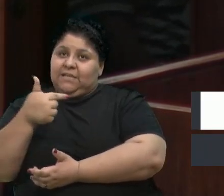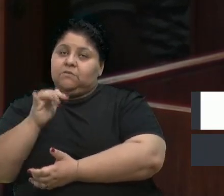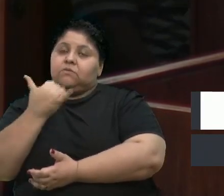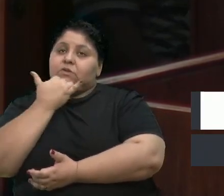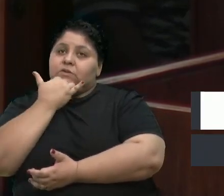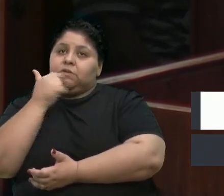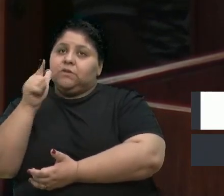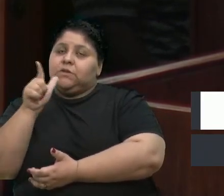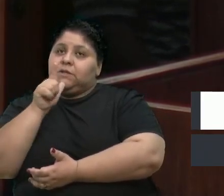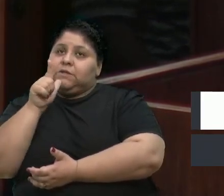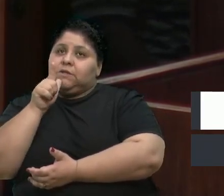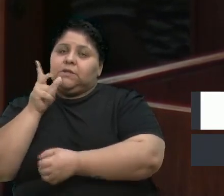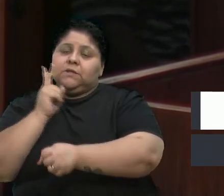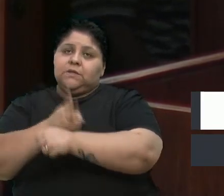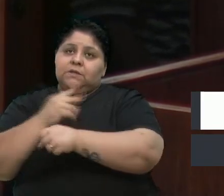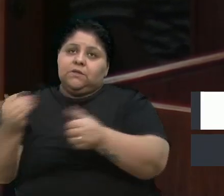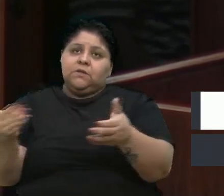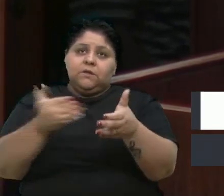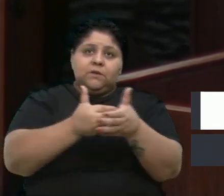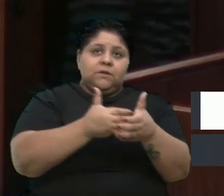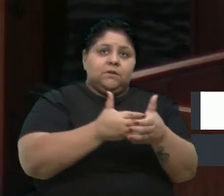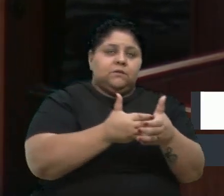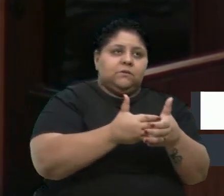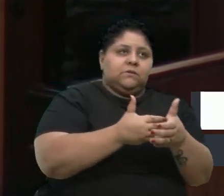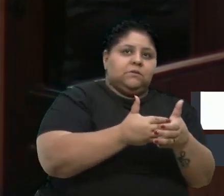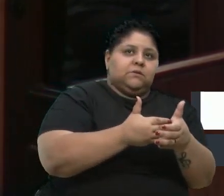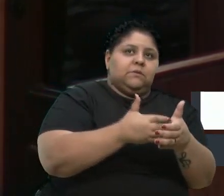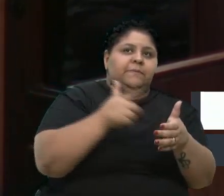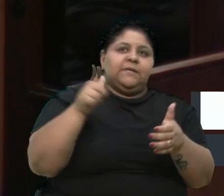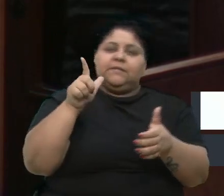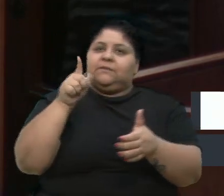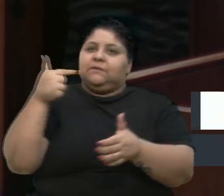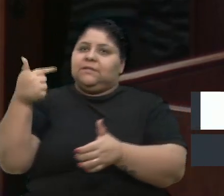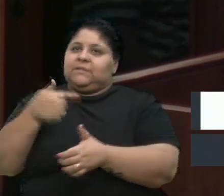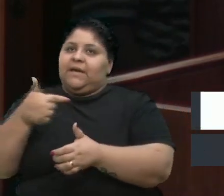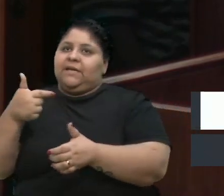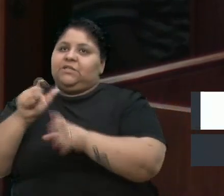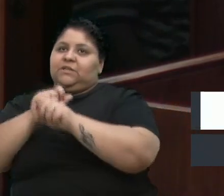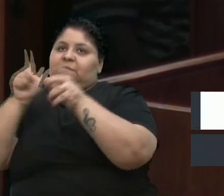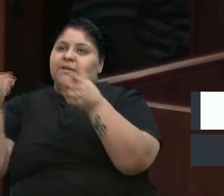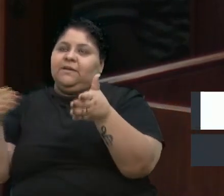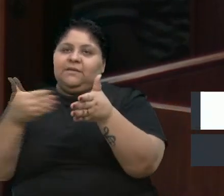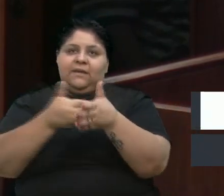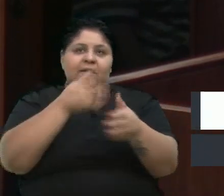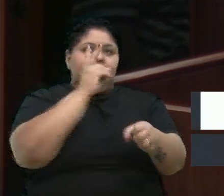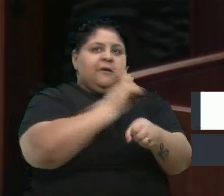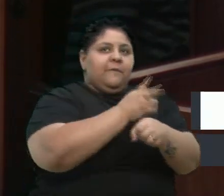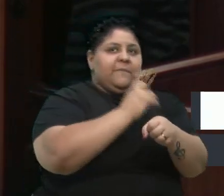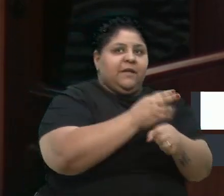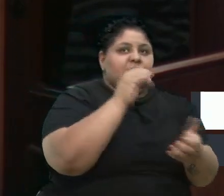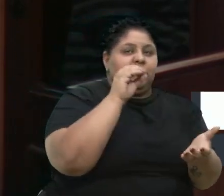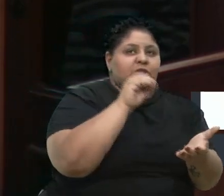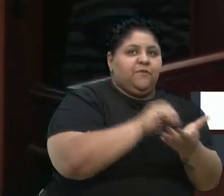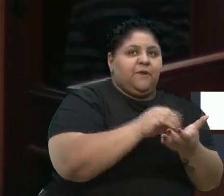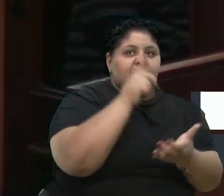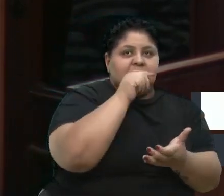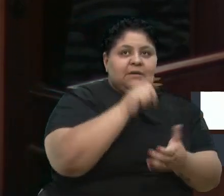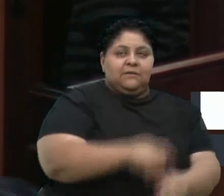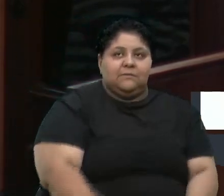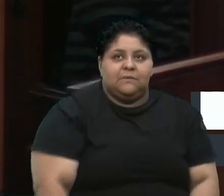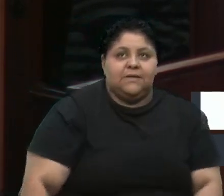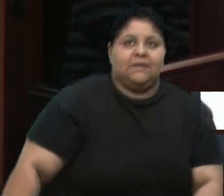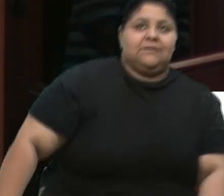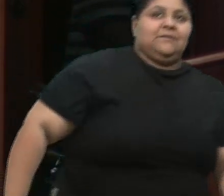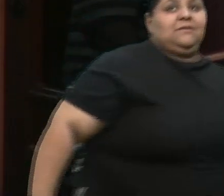das 7 da manhã até a meia-noite não tem água. Então, eu espero que, como o seu Ângelo Barcarolo, diretor